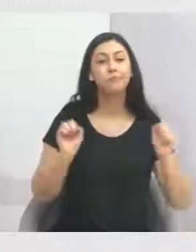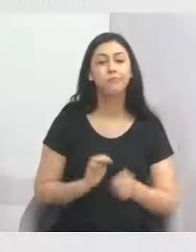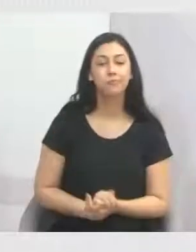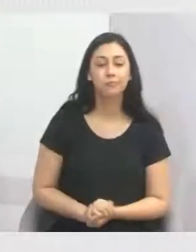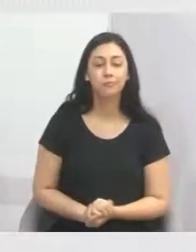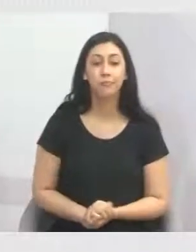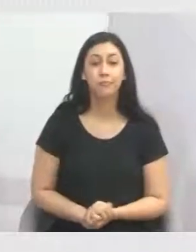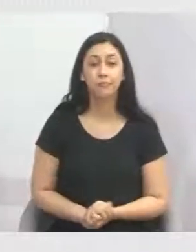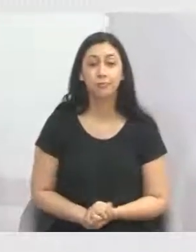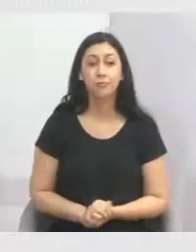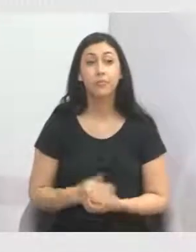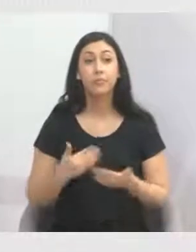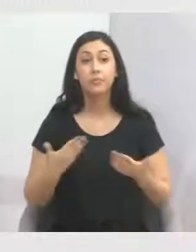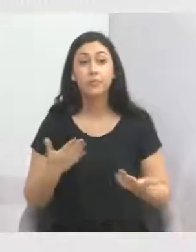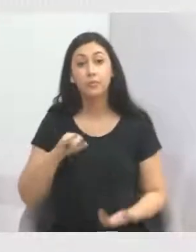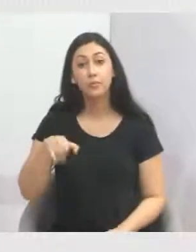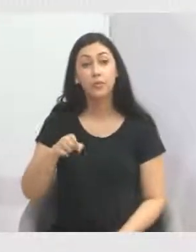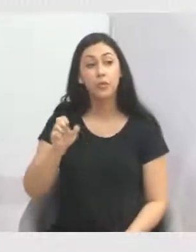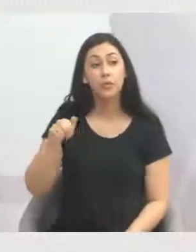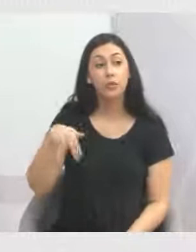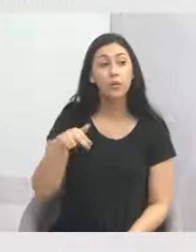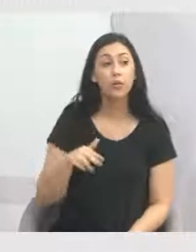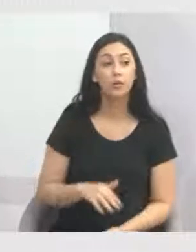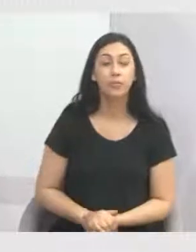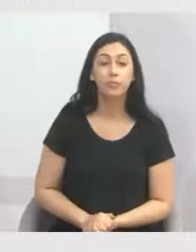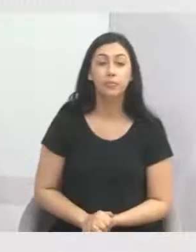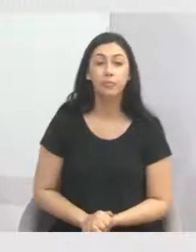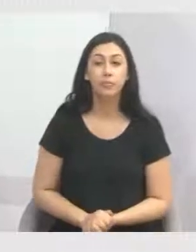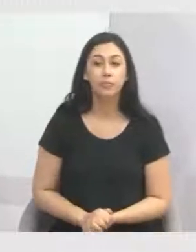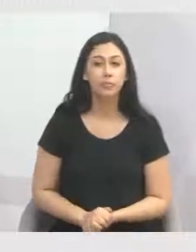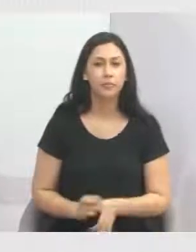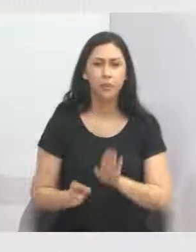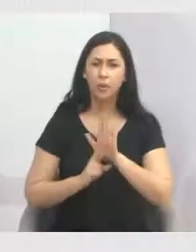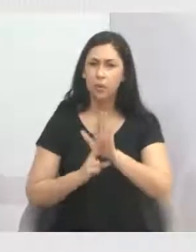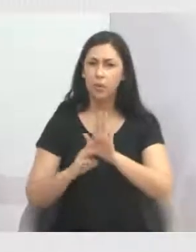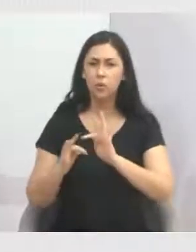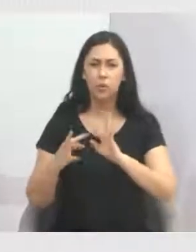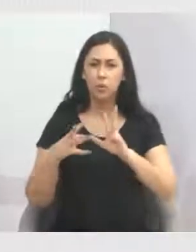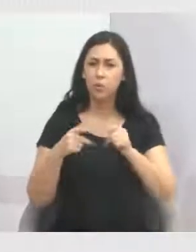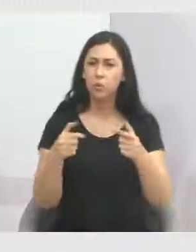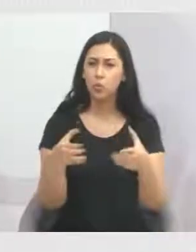formado. Então, Jean, em nome aí de toda a categoria